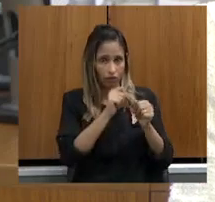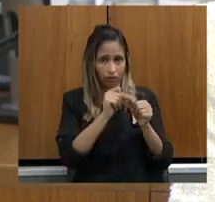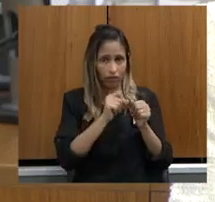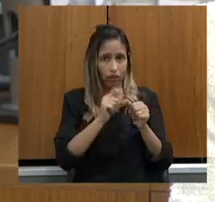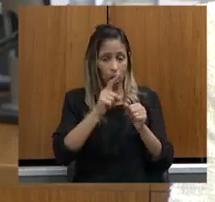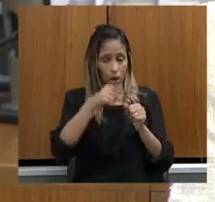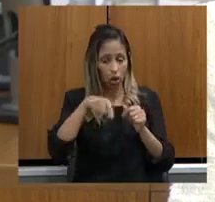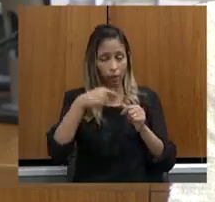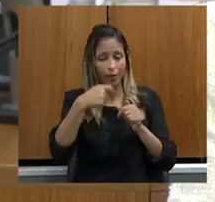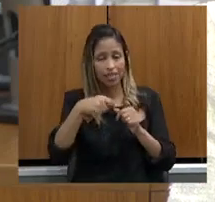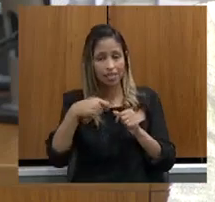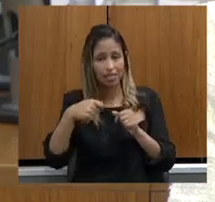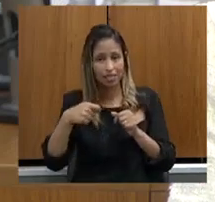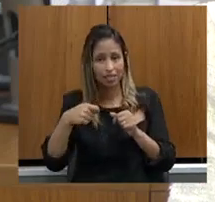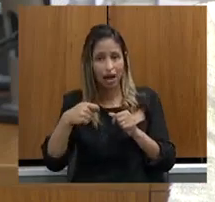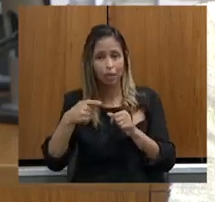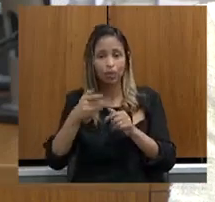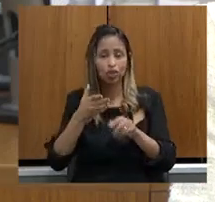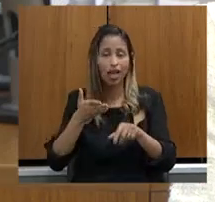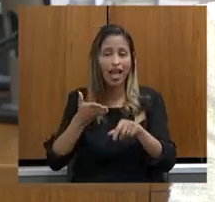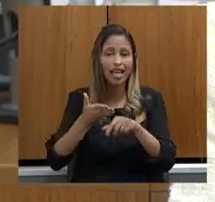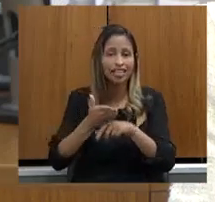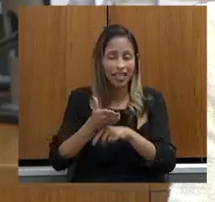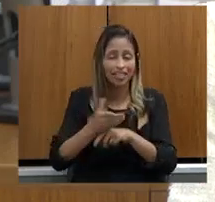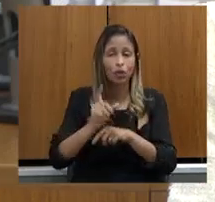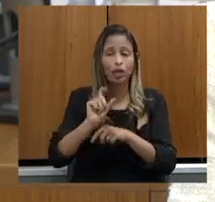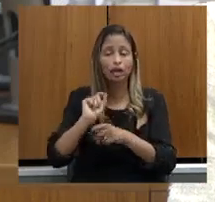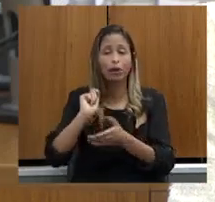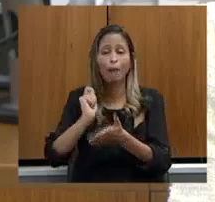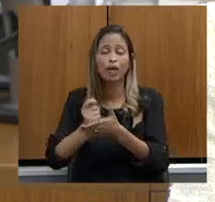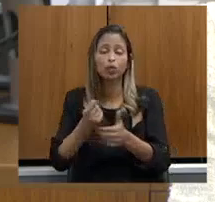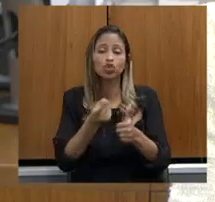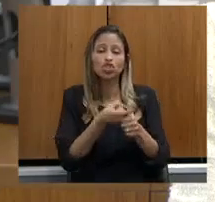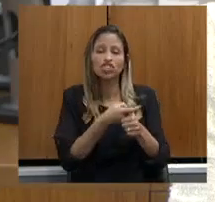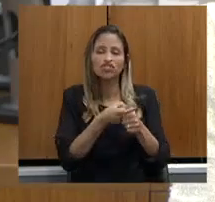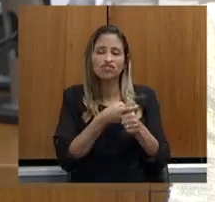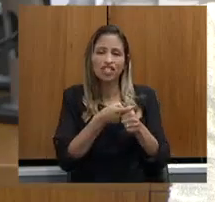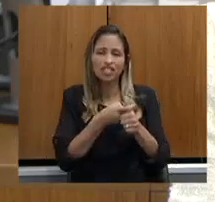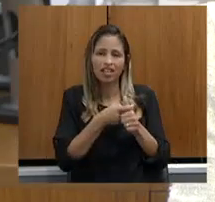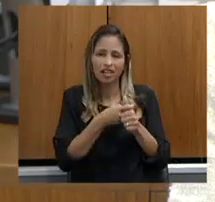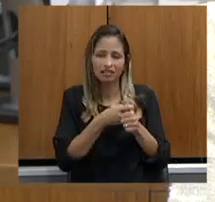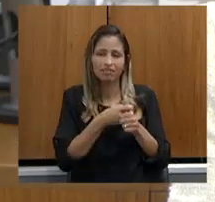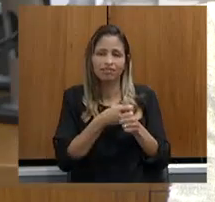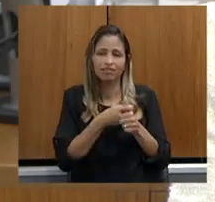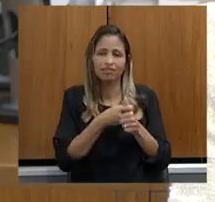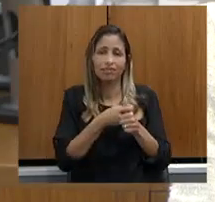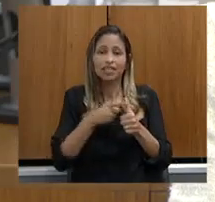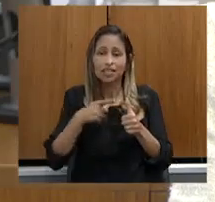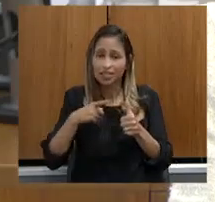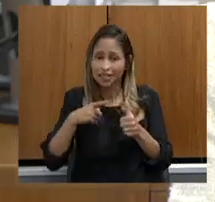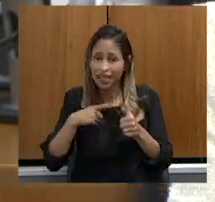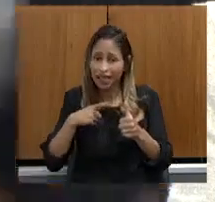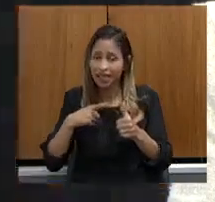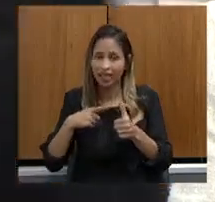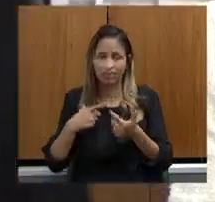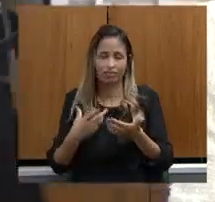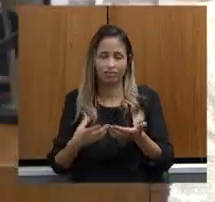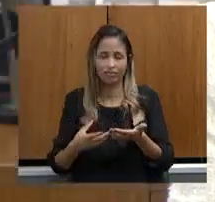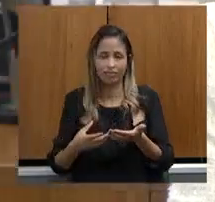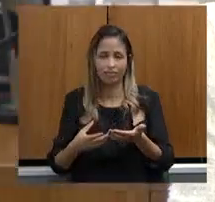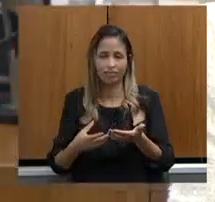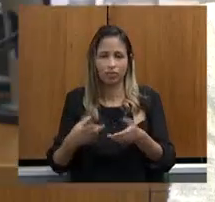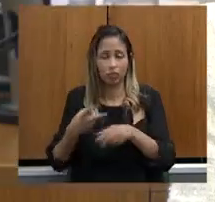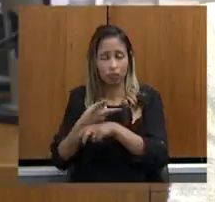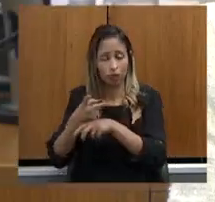nós precisamos ter uma reentrada de pagamento de dívida com relação da forma previsto no regime de recuperação fiscal E aí